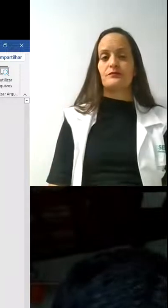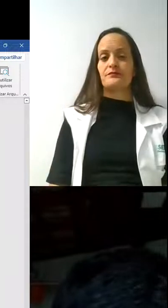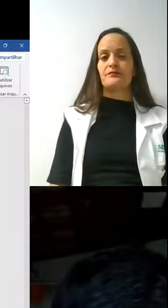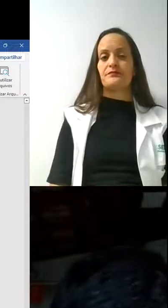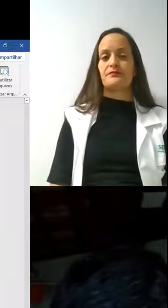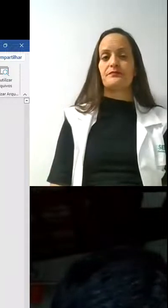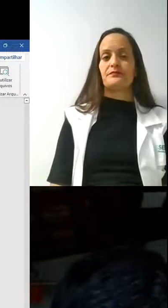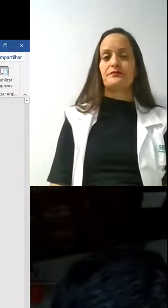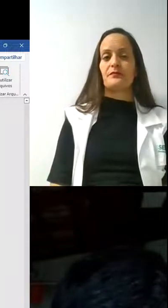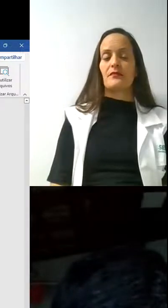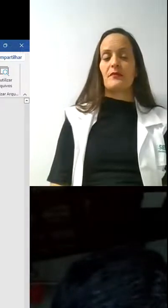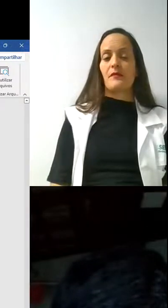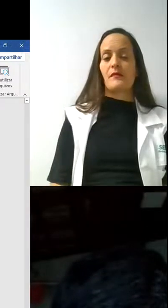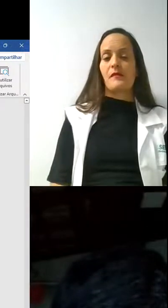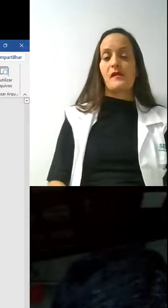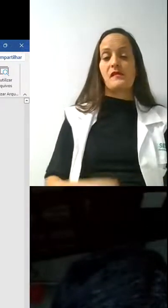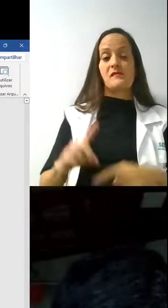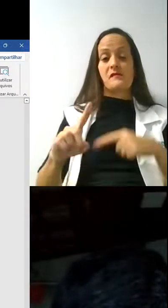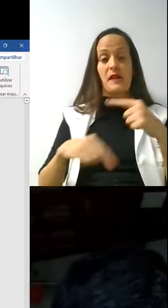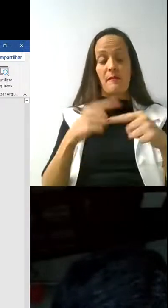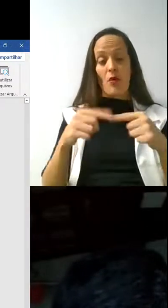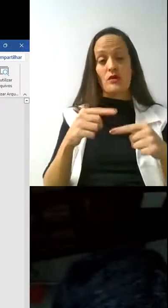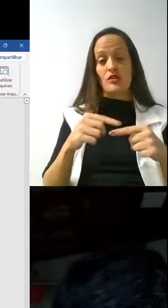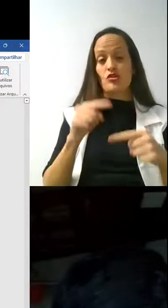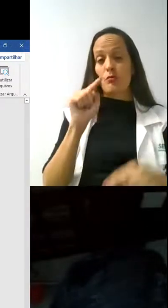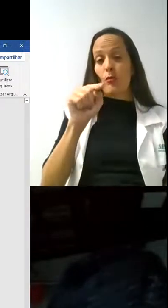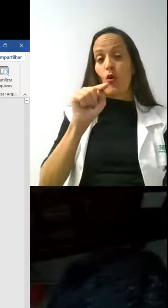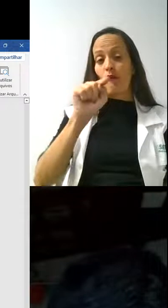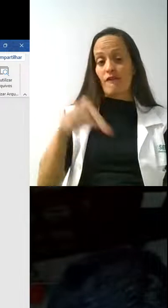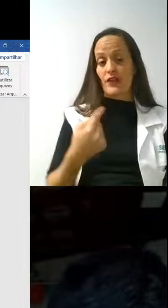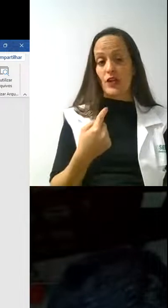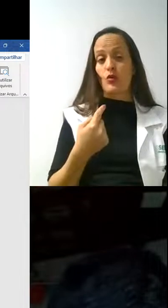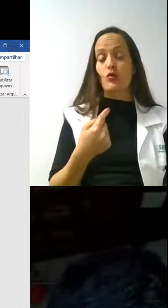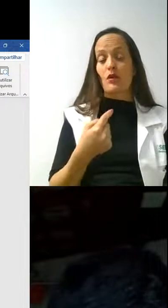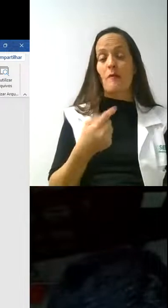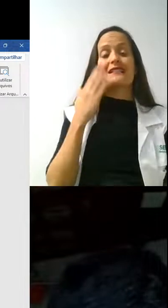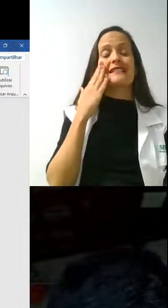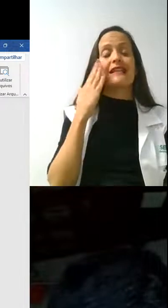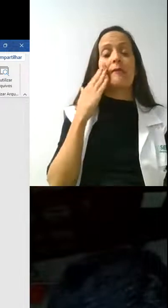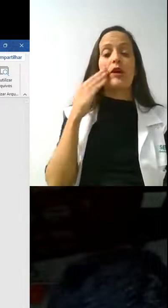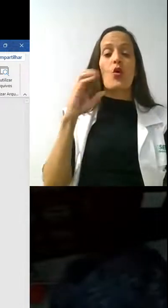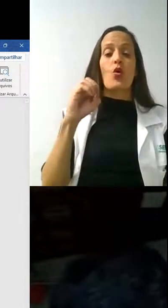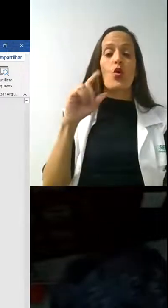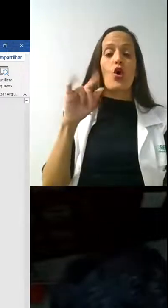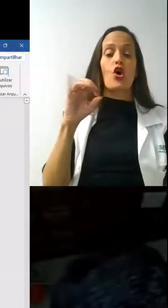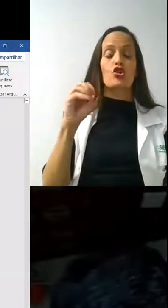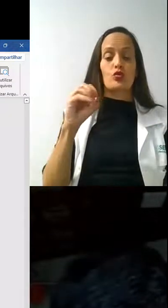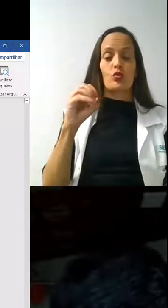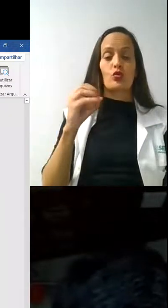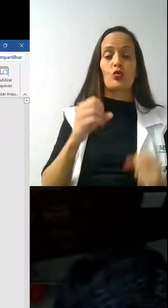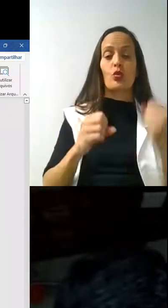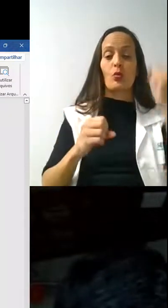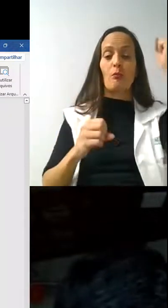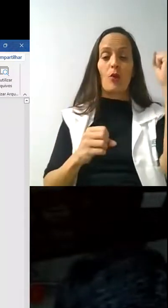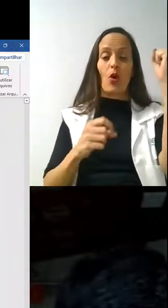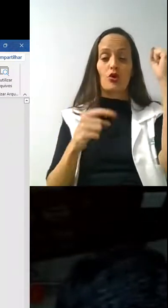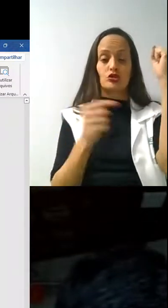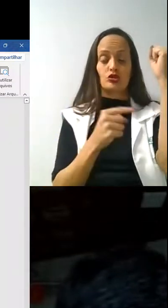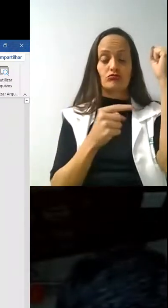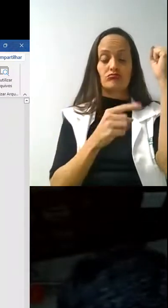Depois, a gente coloca um ponto e vírgula e a gente coloca o código do poste. No nosso caso aqui, ó, não tem um código, né? Não tem um